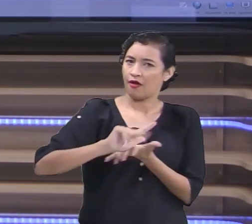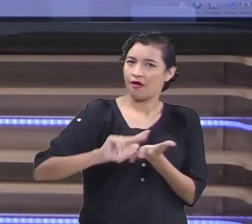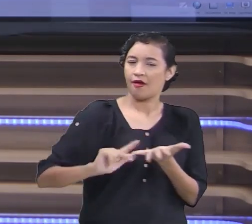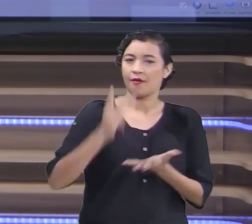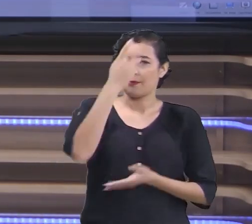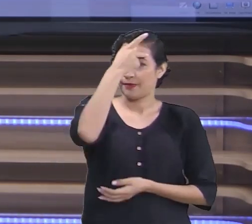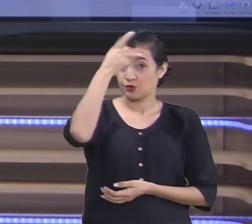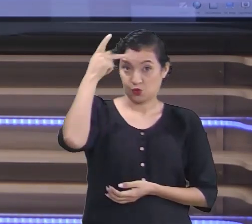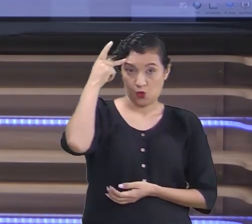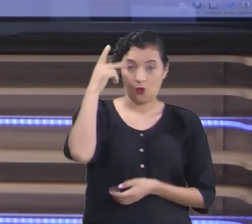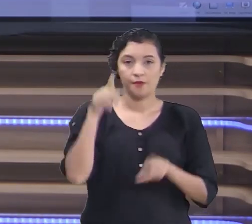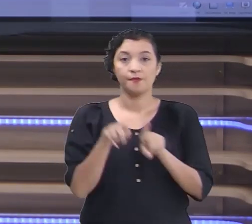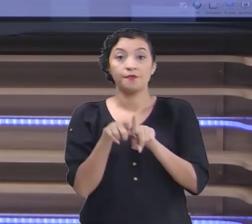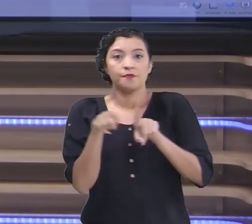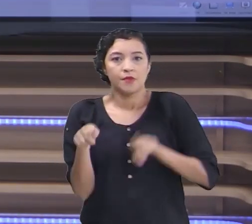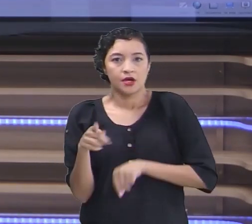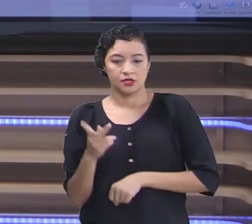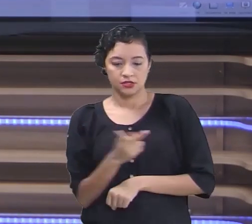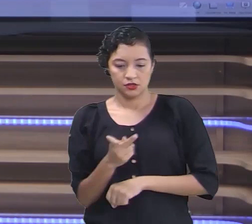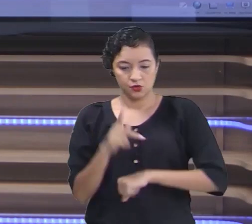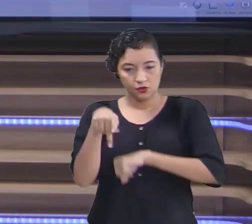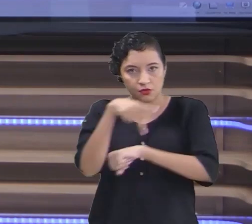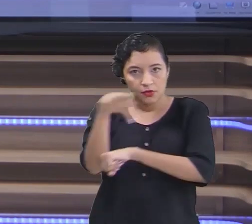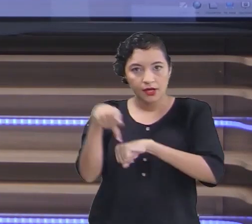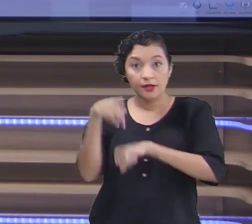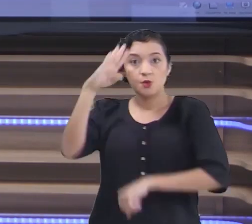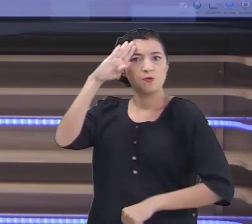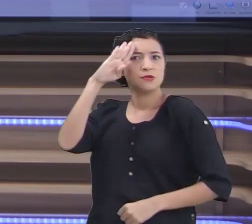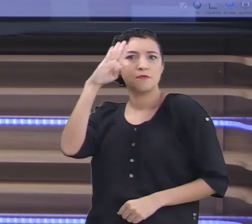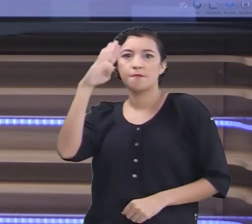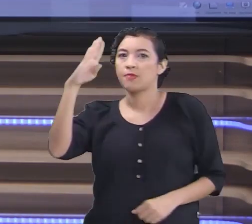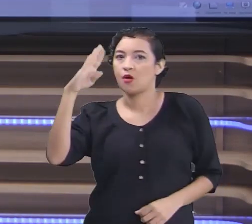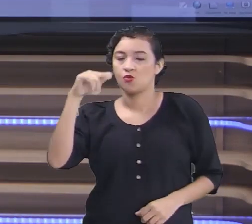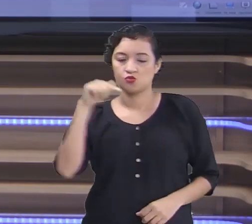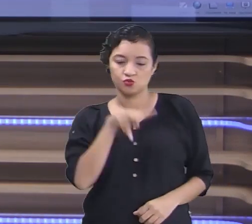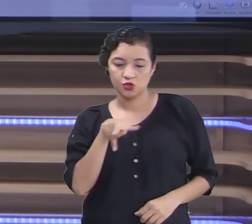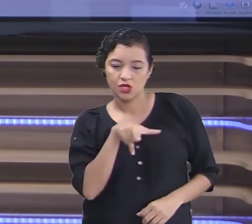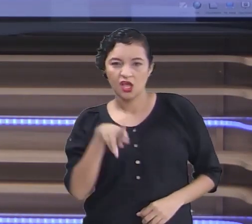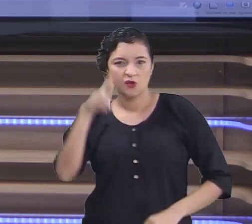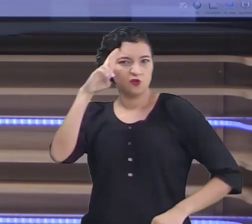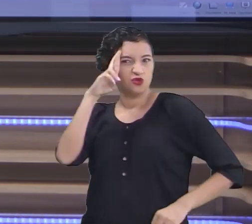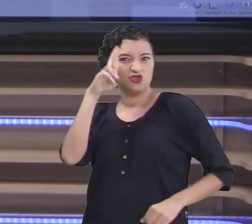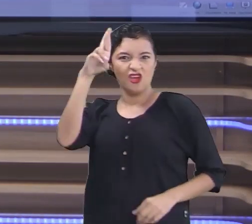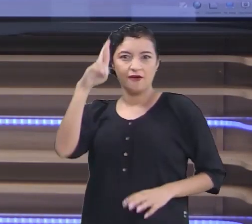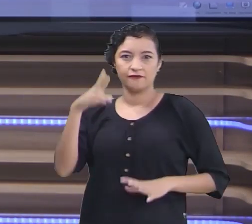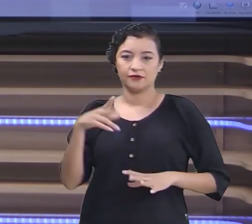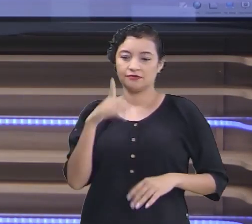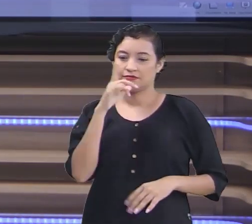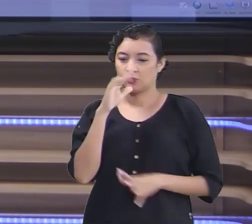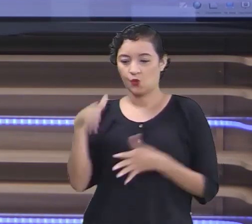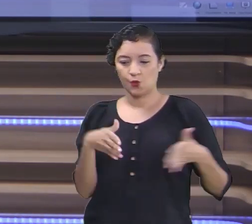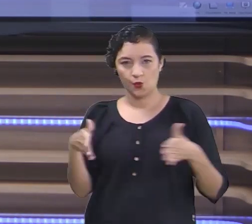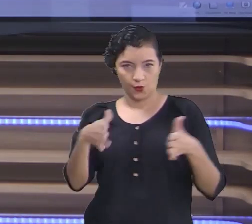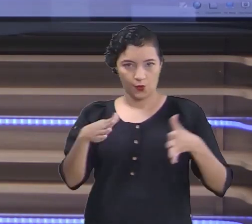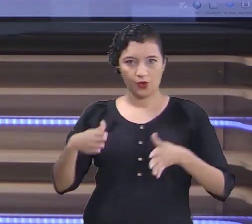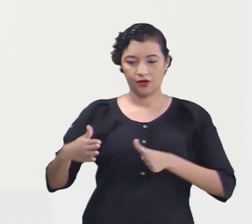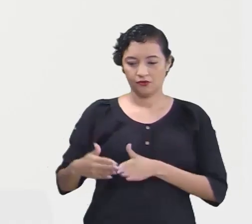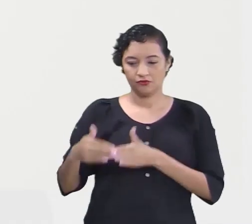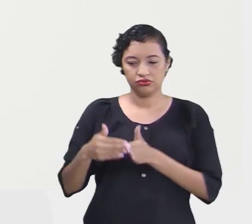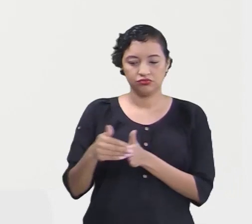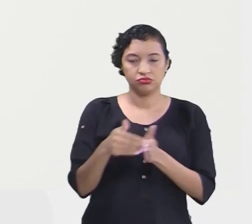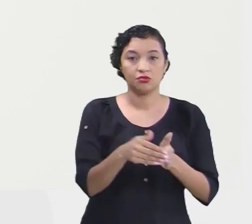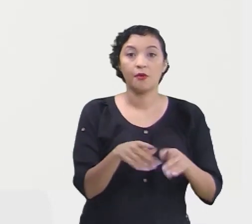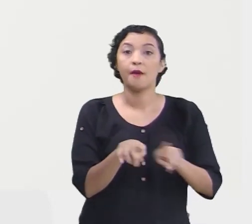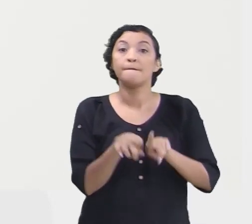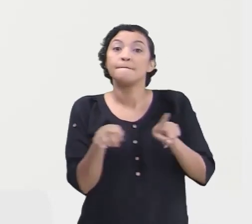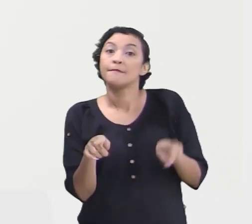países que dominavam os mares. Eles dominavam tudo, até que surgiu uma preocupação que a gente vai ver agora.